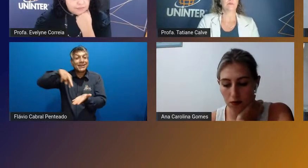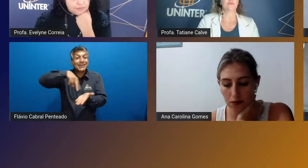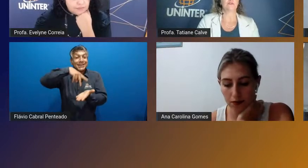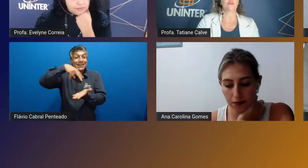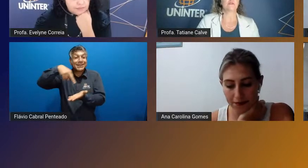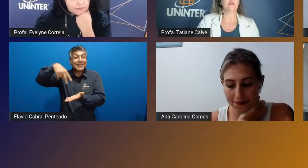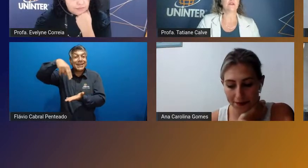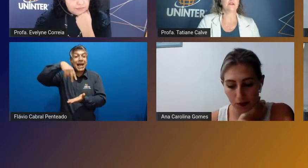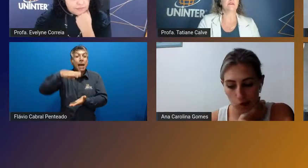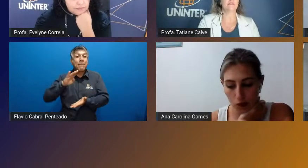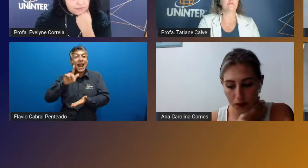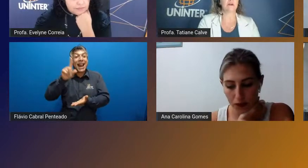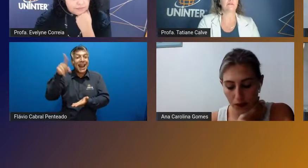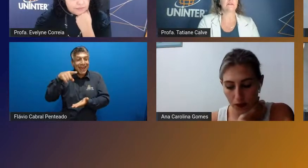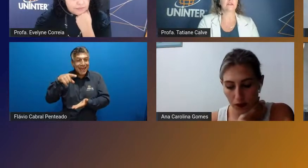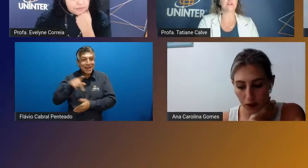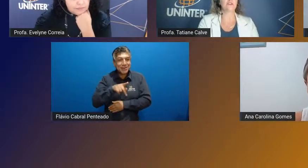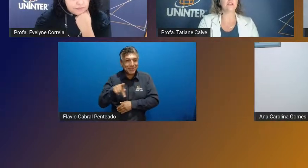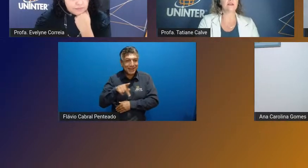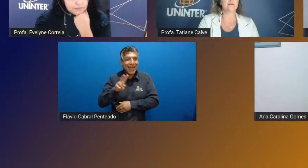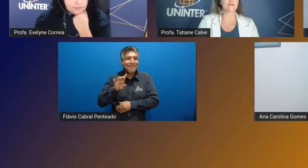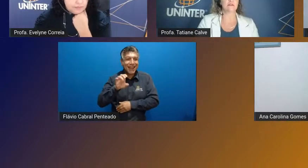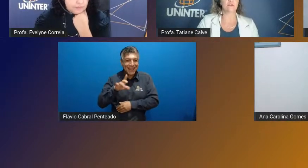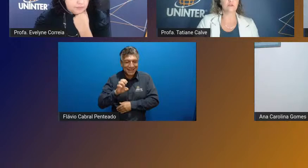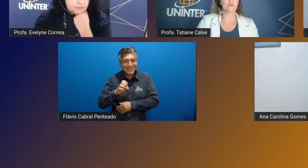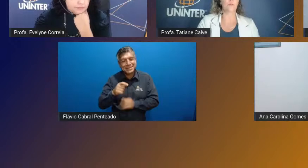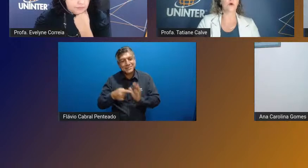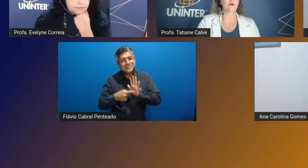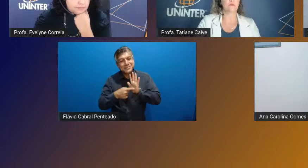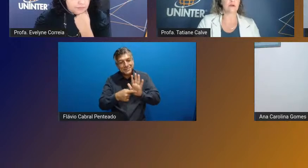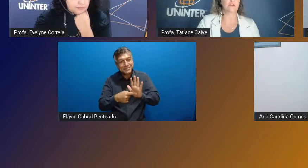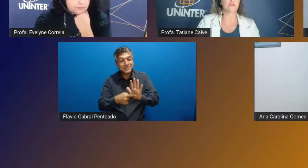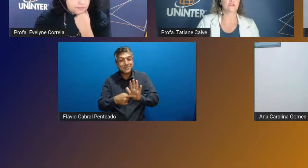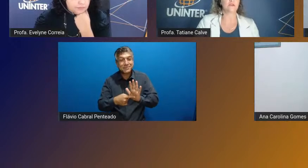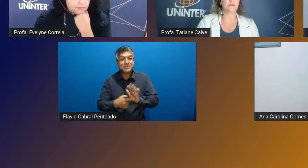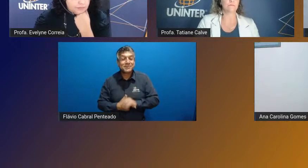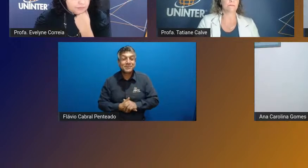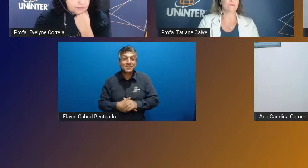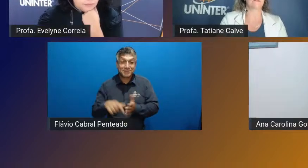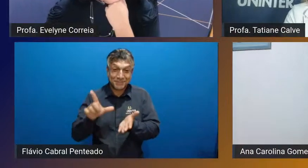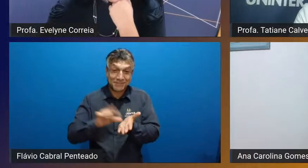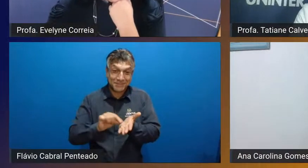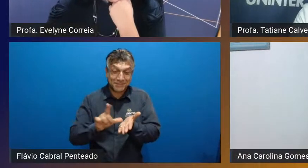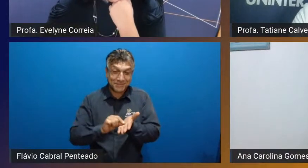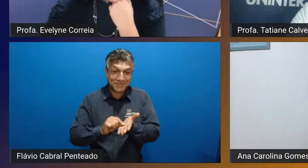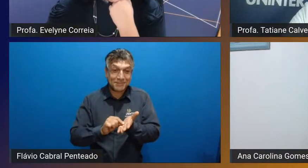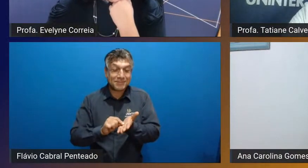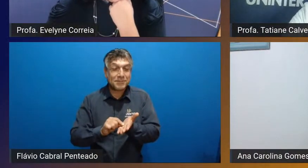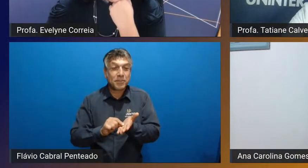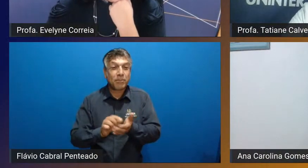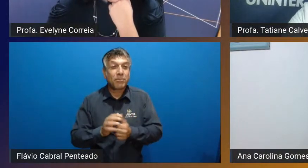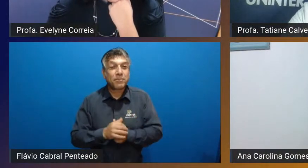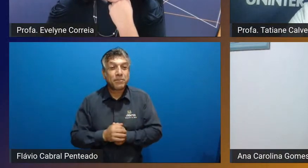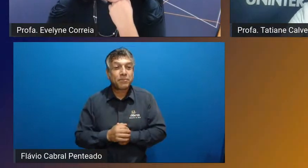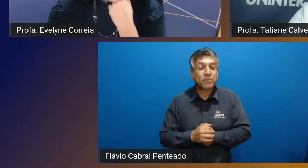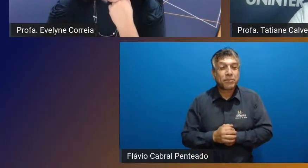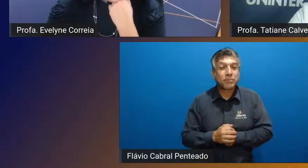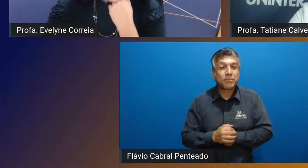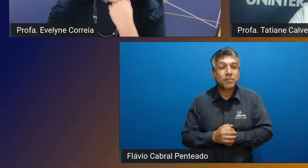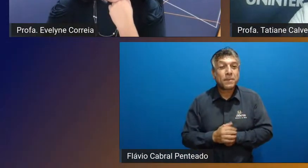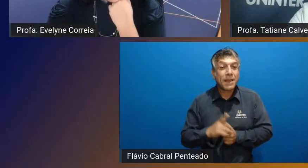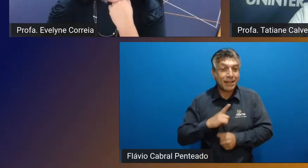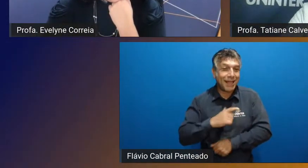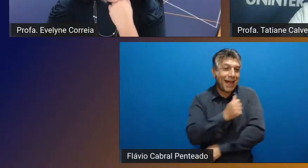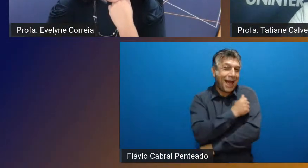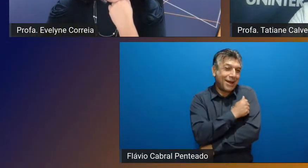que a professora Eveline vai fazer a gentileza de expor o artigo da da sua